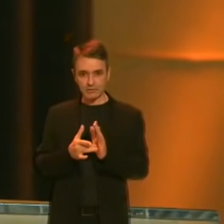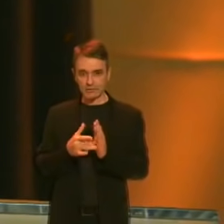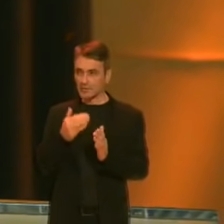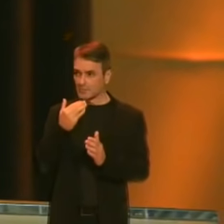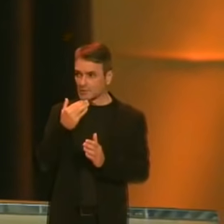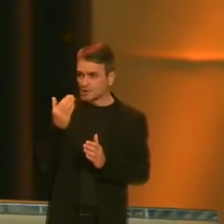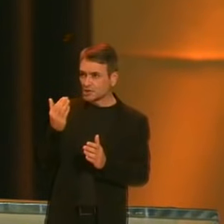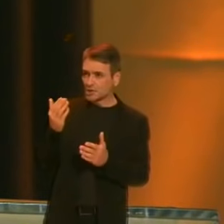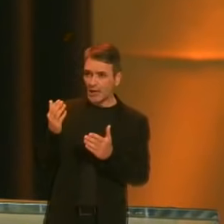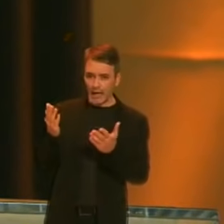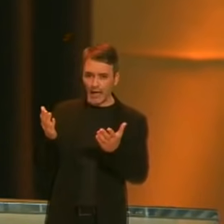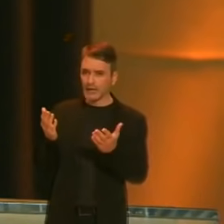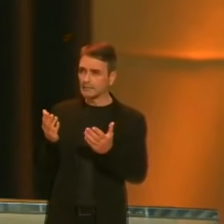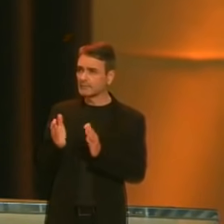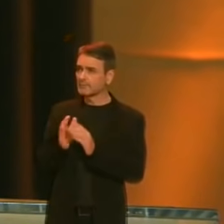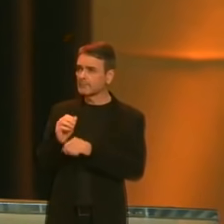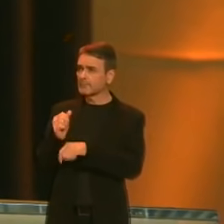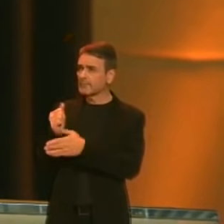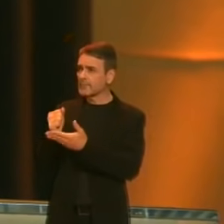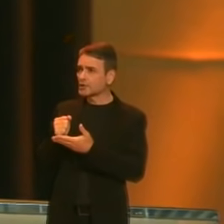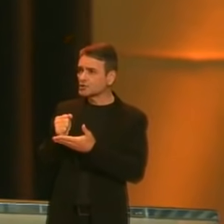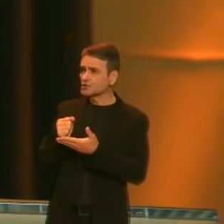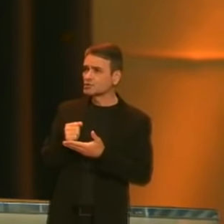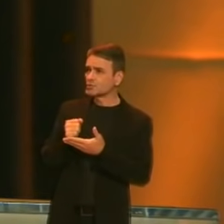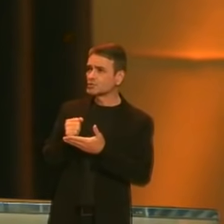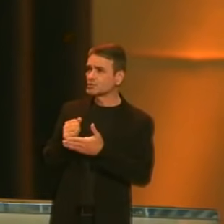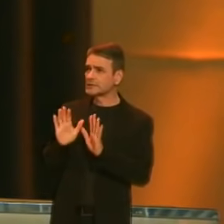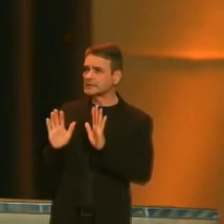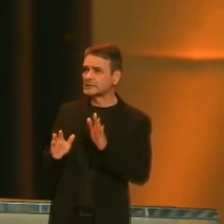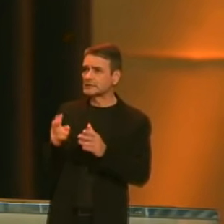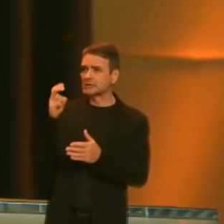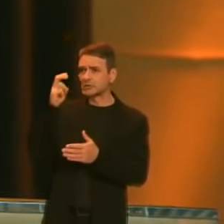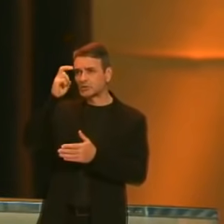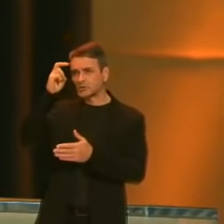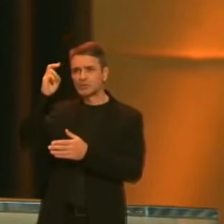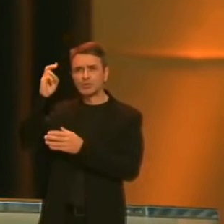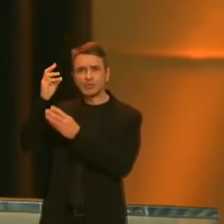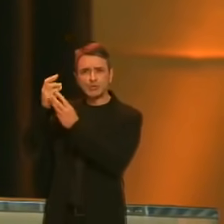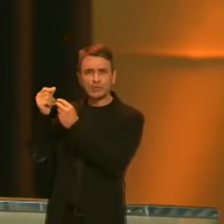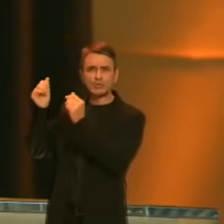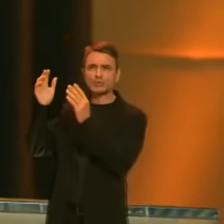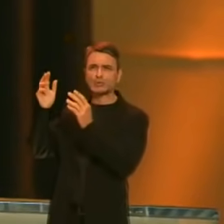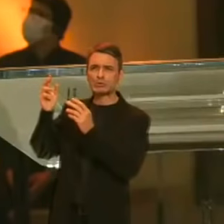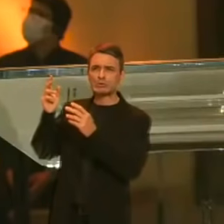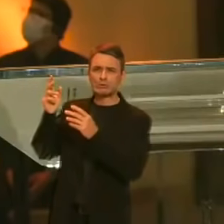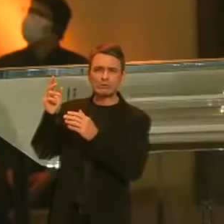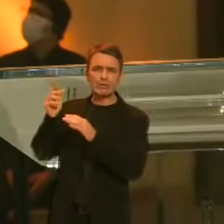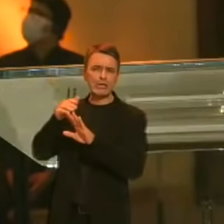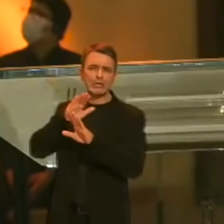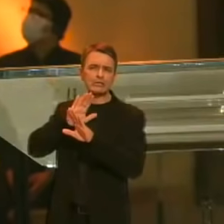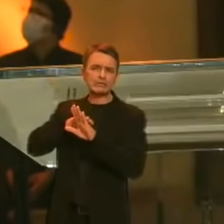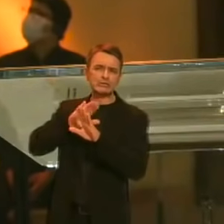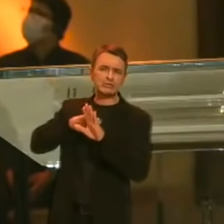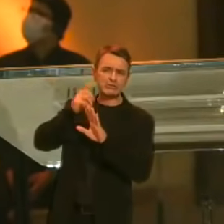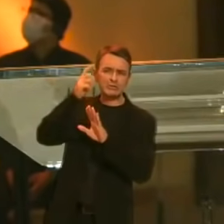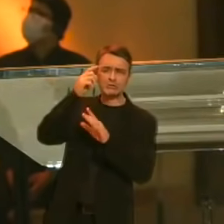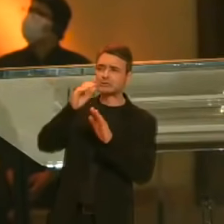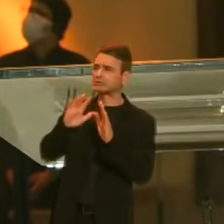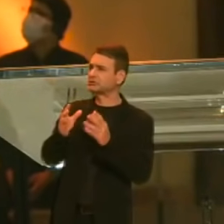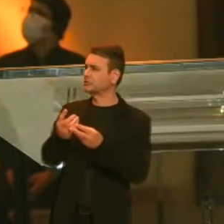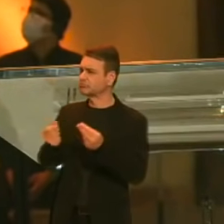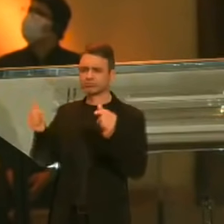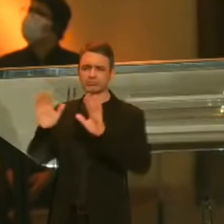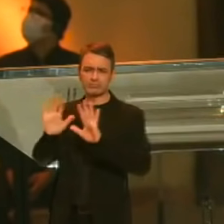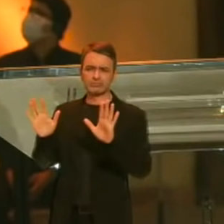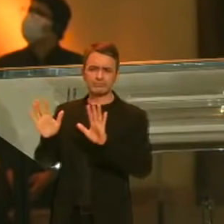Ele tire as vendas da cultura, das ideologias, e começa a ler a palavra de Deus. Eu vou te orientar, você